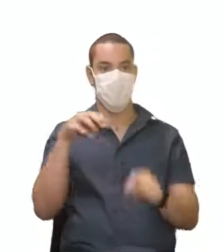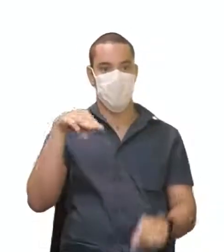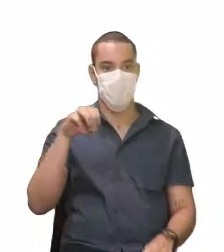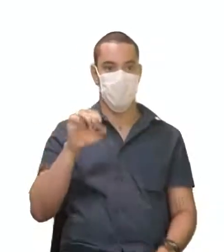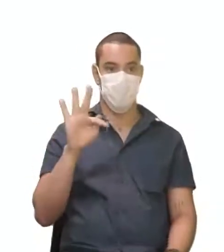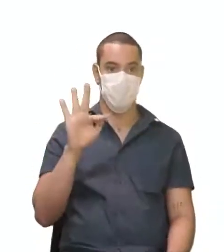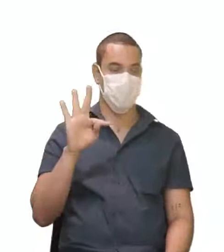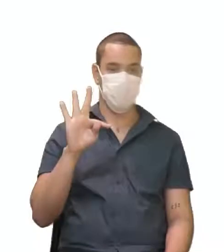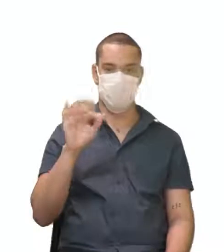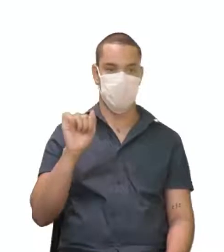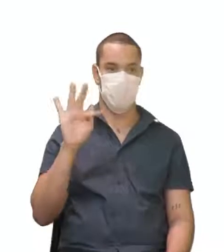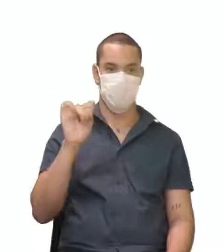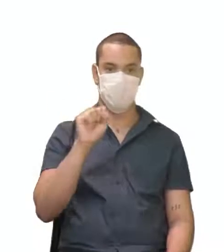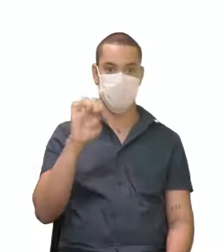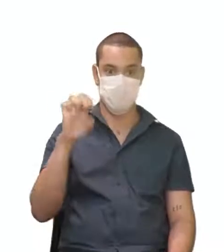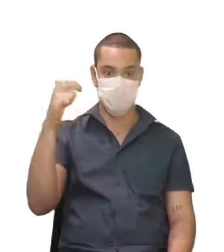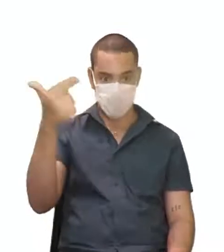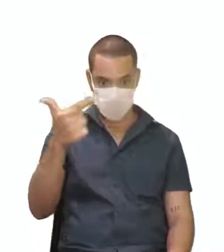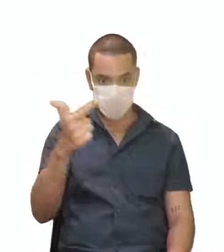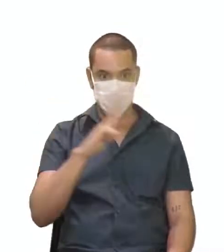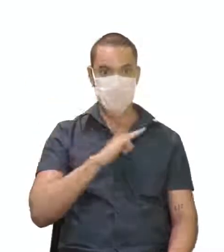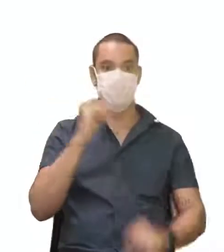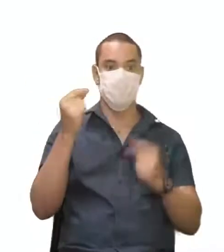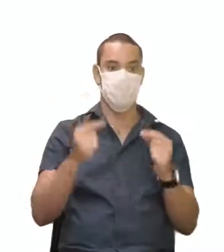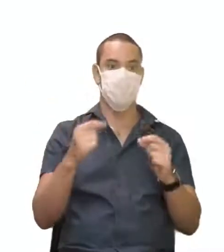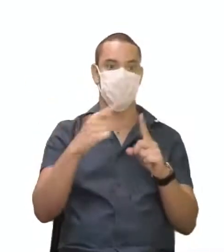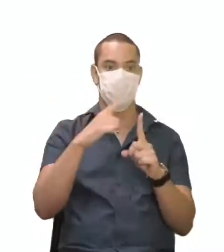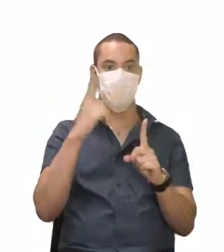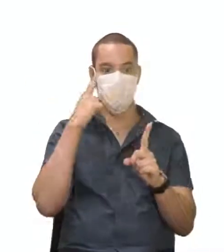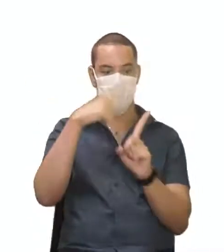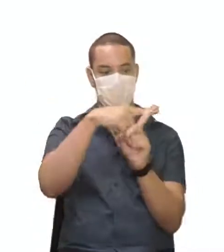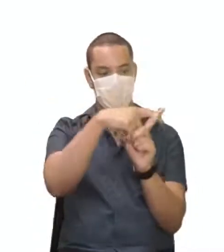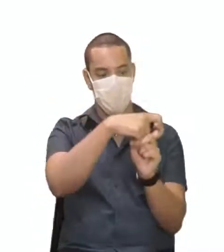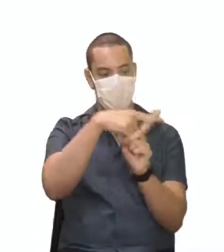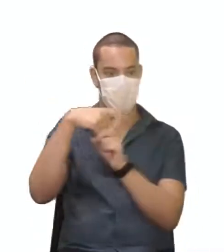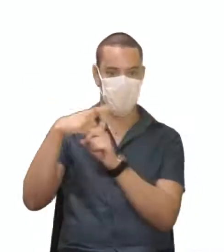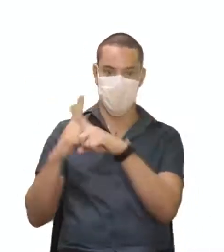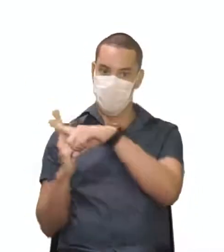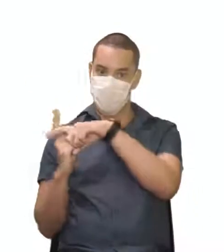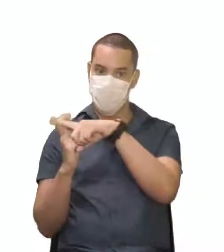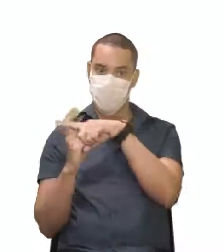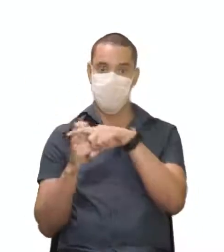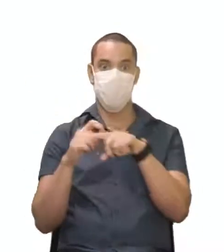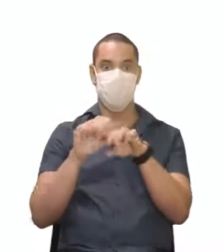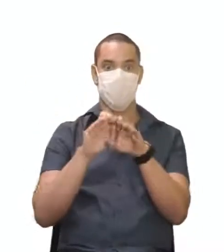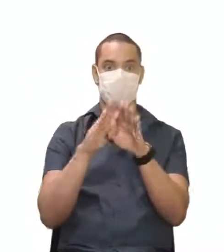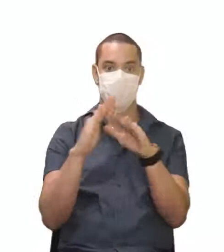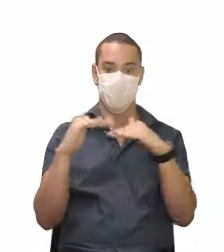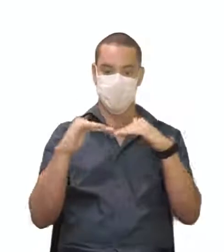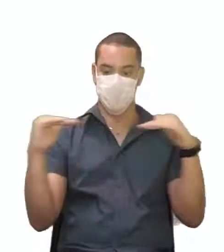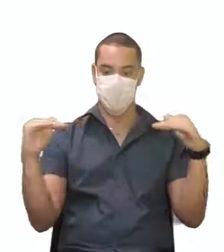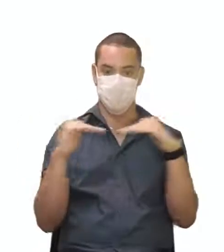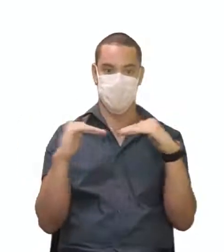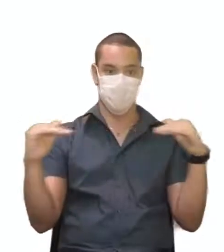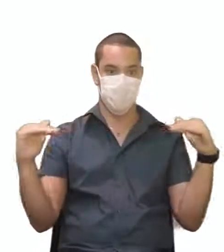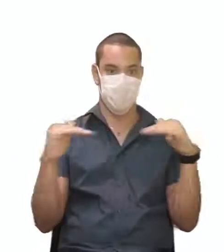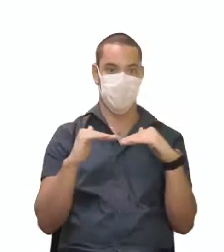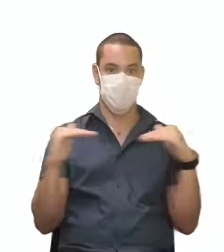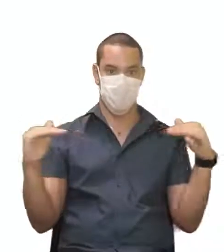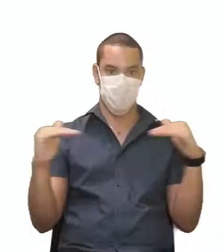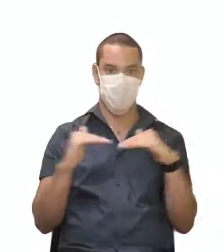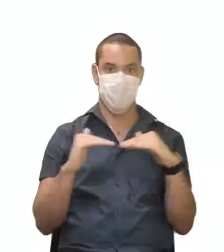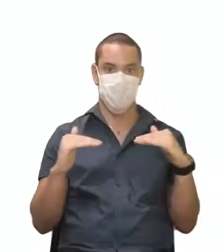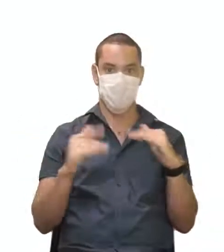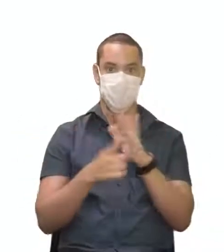2, olha aqui, eu tenho novamente um sobre o outro, ó. Só que agora, né,